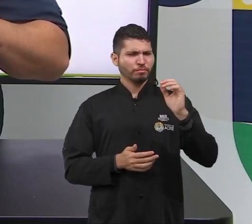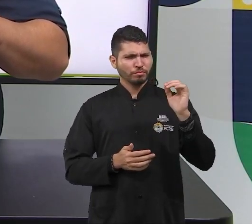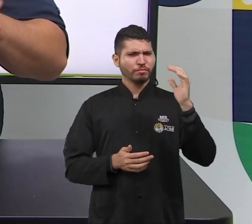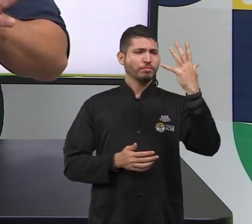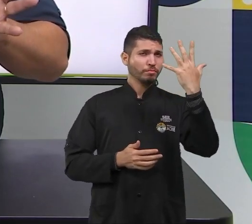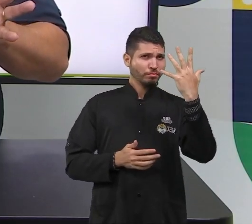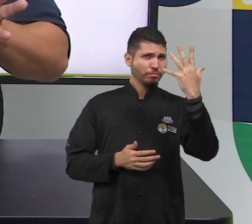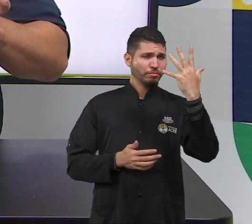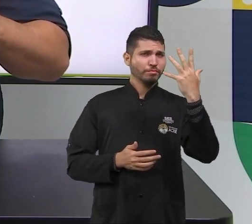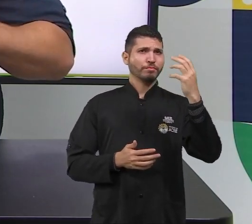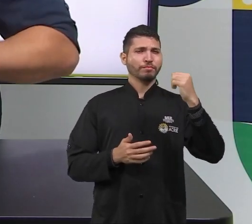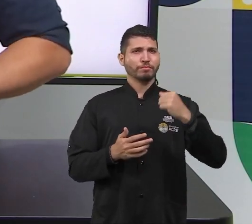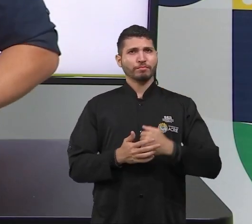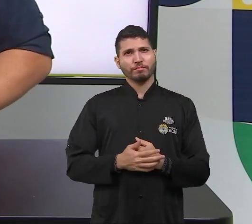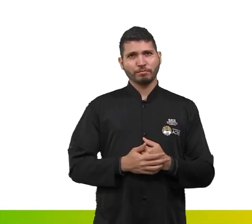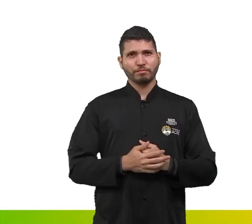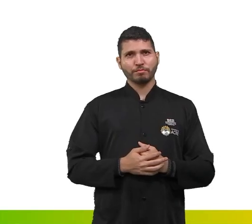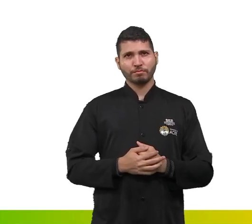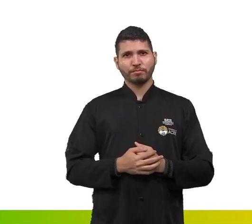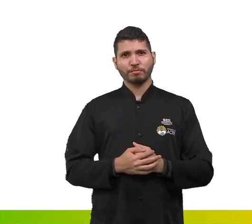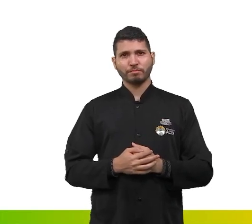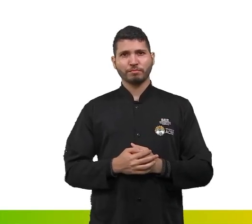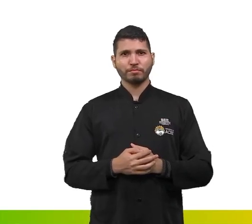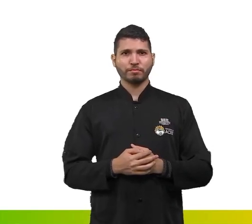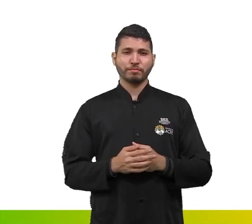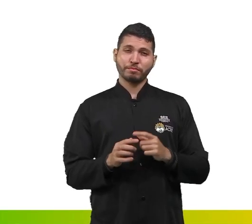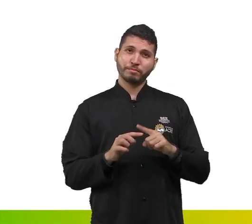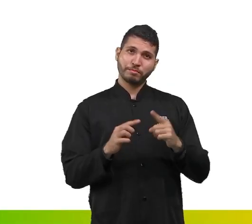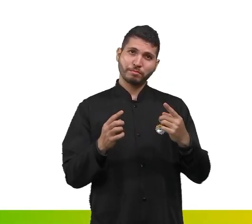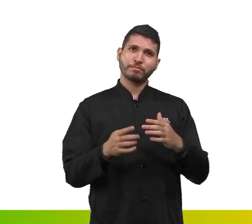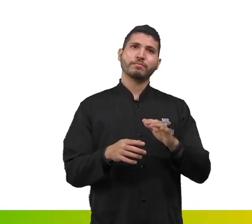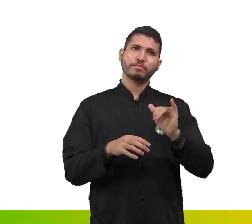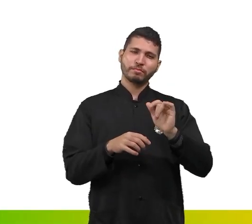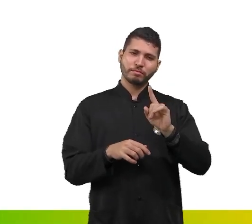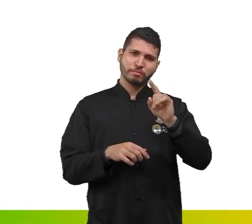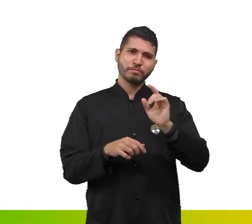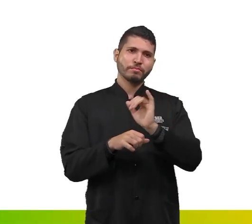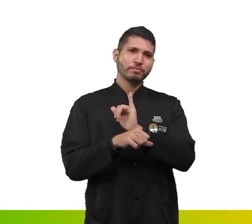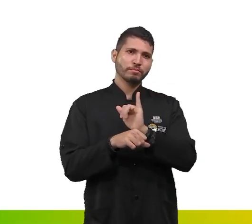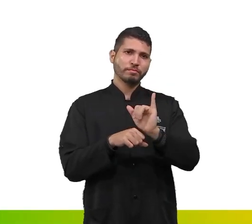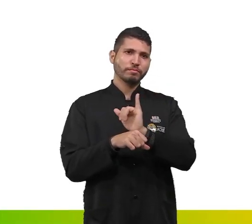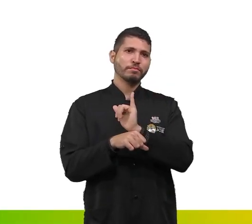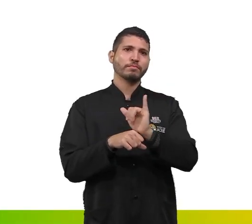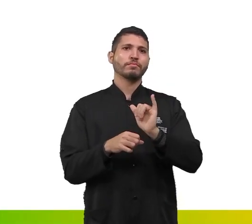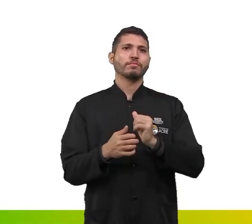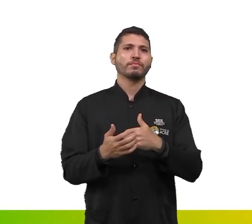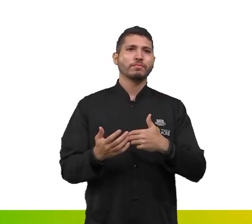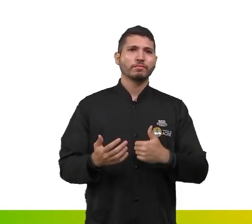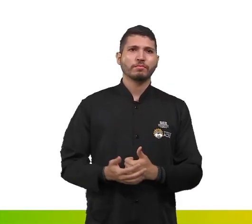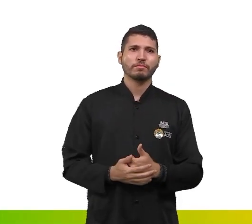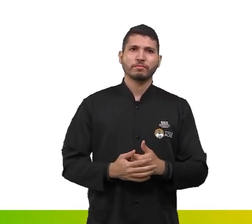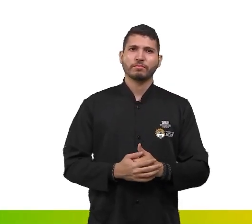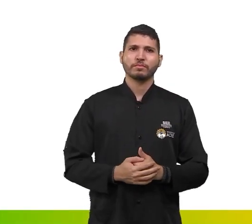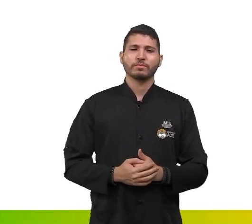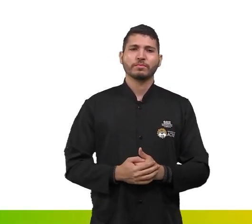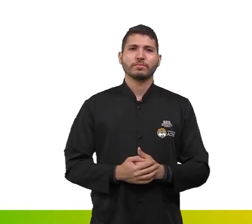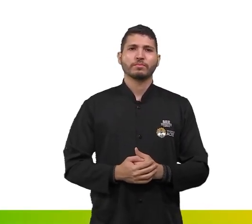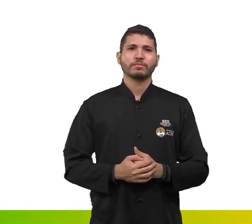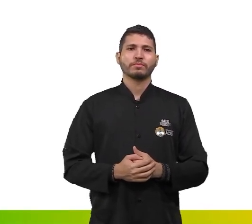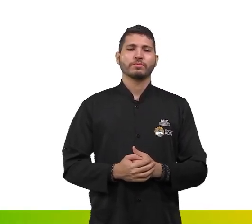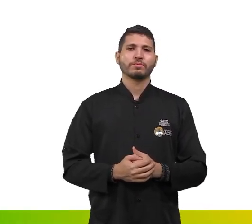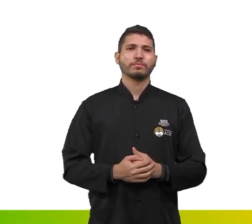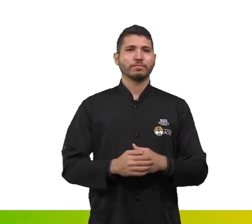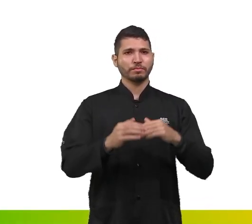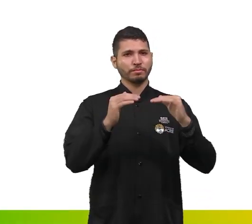hora? Bom, e uma outra coisa aí do poder concentrado nas mãos do rei é